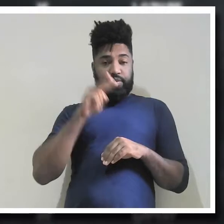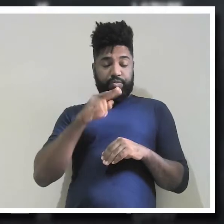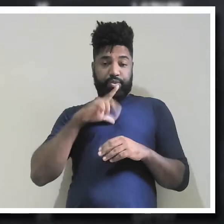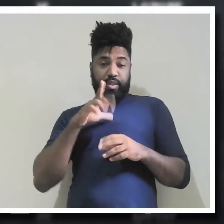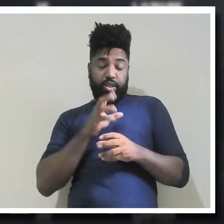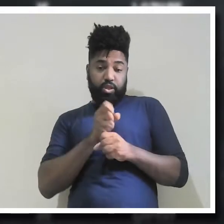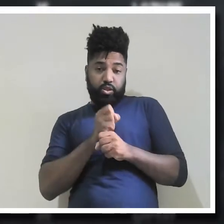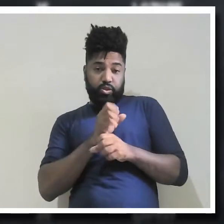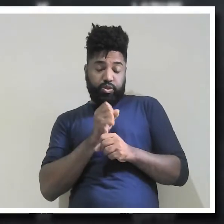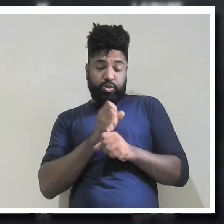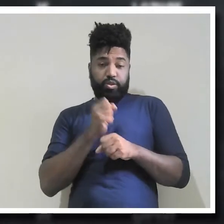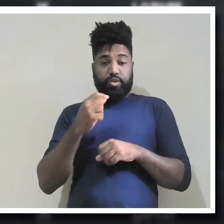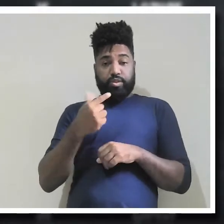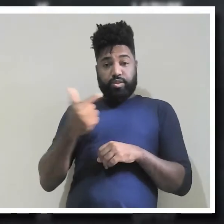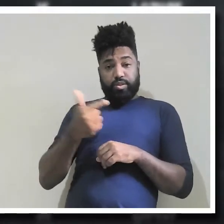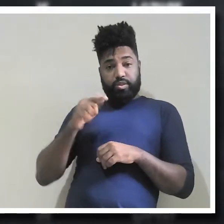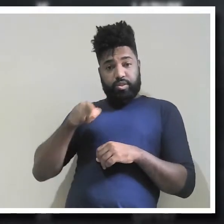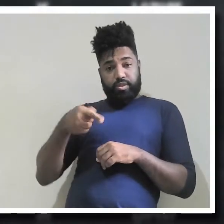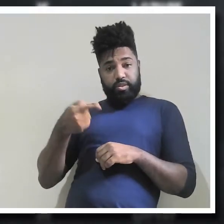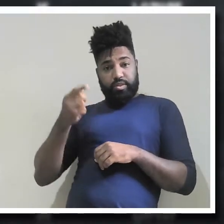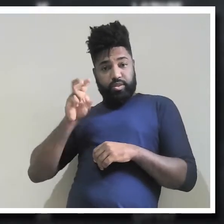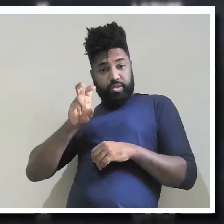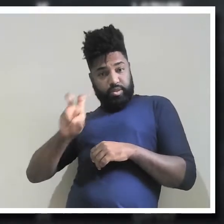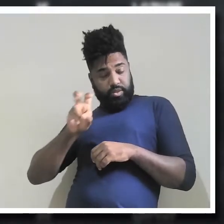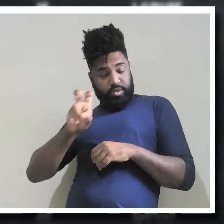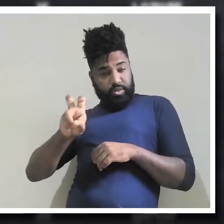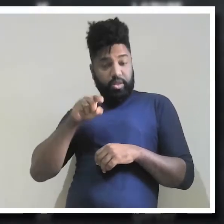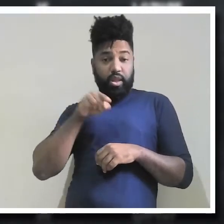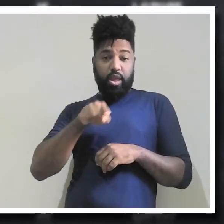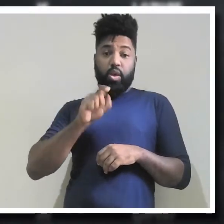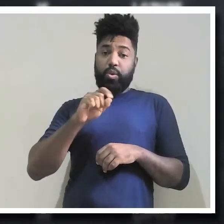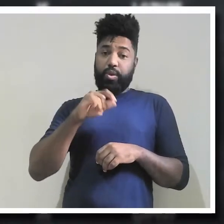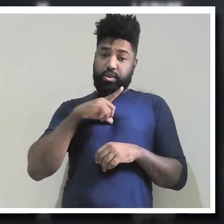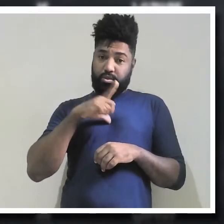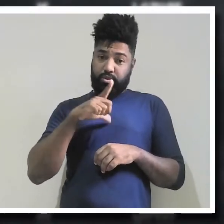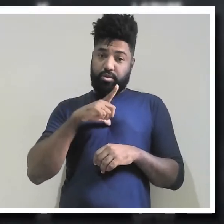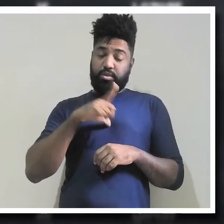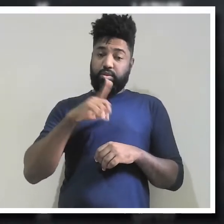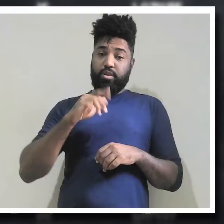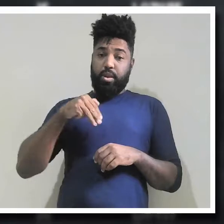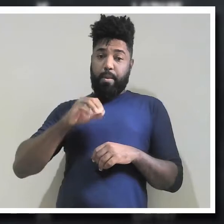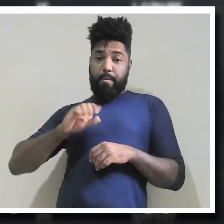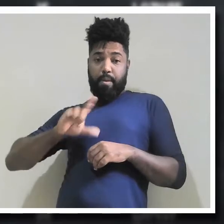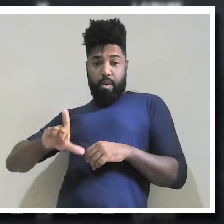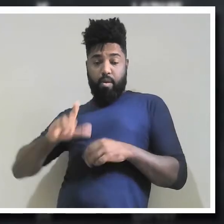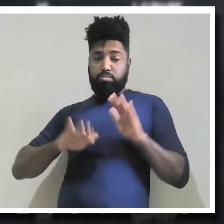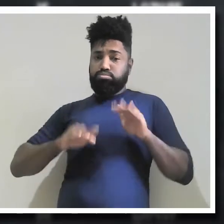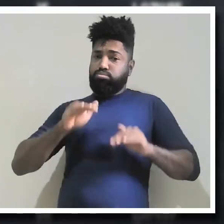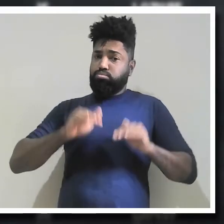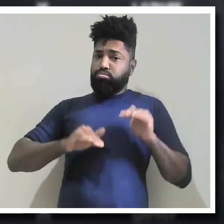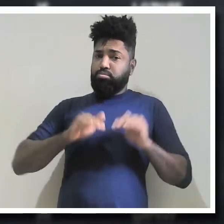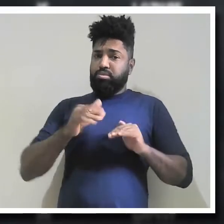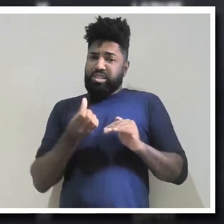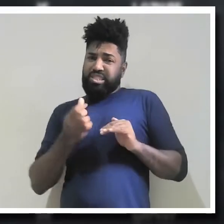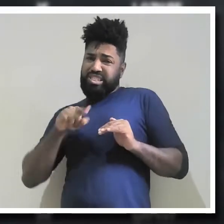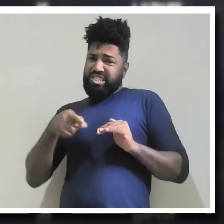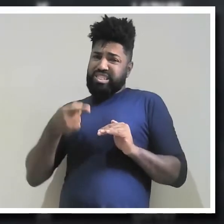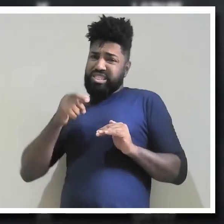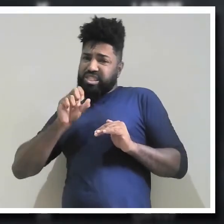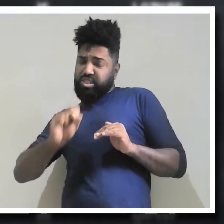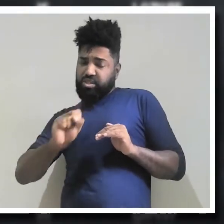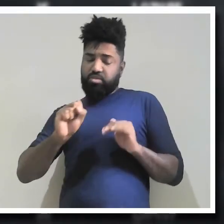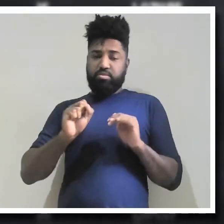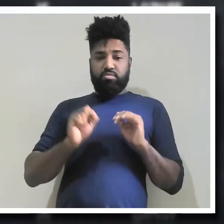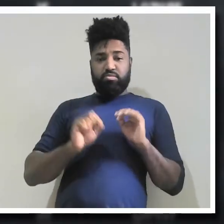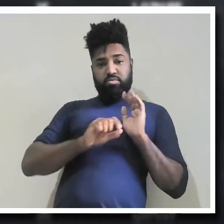sendo 22,5% peso-peso, que é o mesmo que dizer que ela tem uma molaridade de aproximadamente 6,8 mols